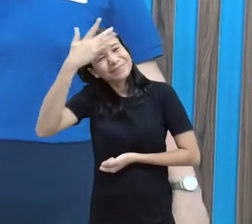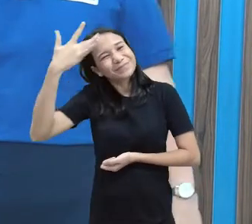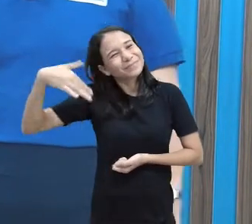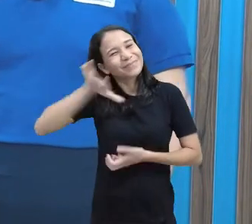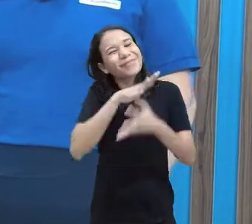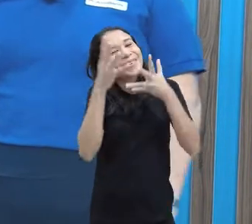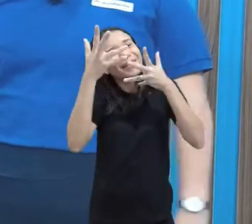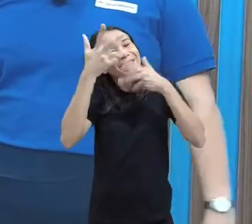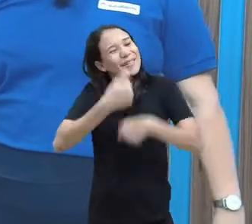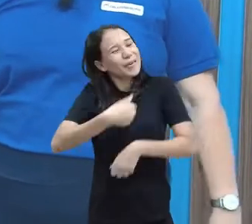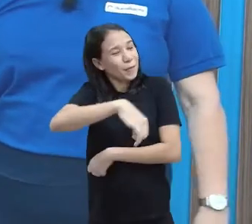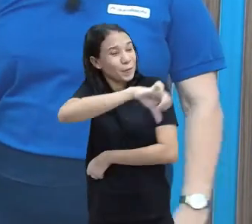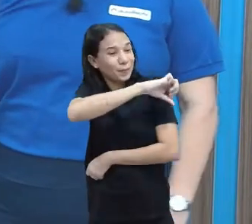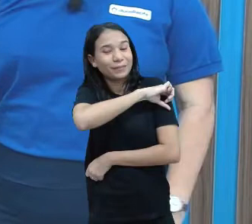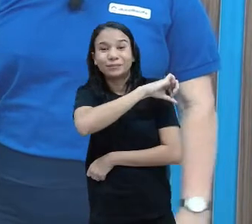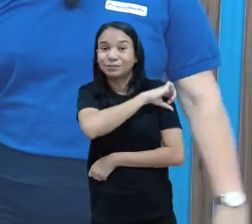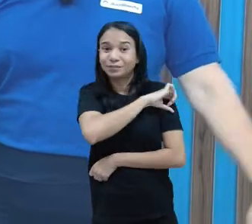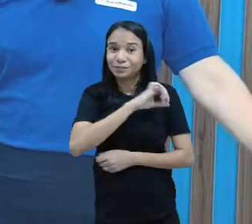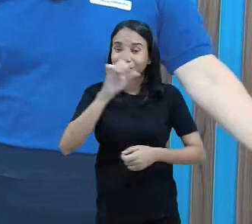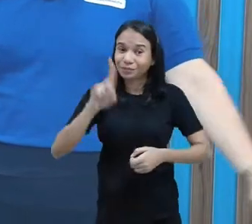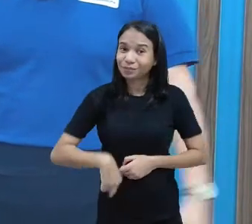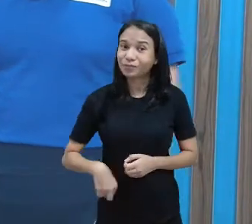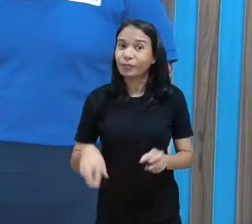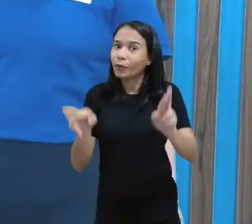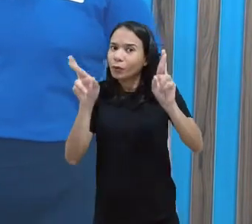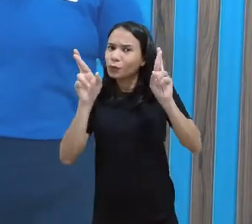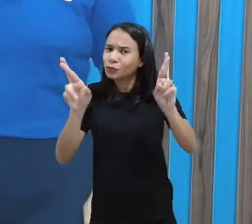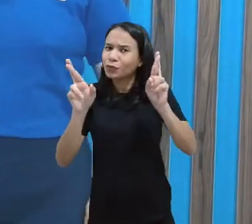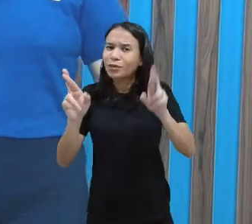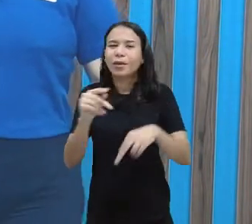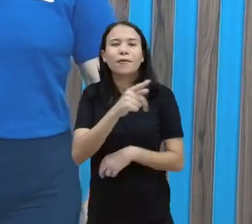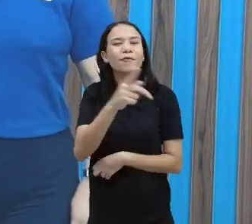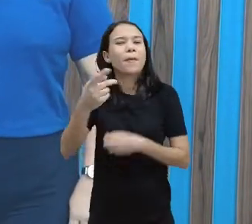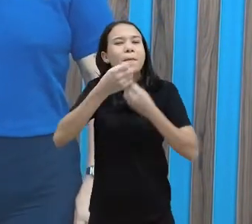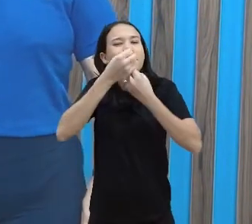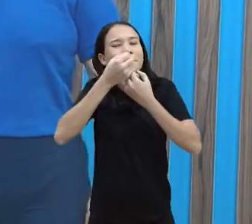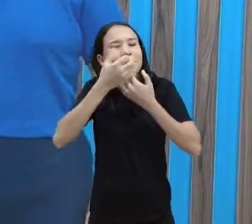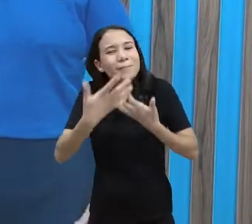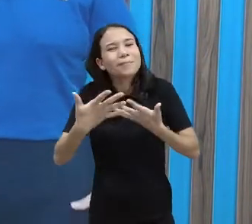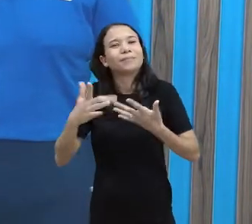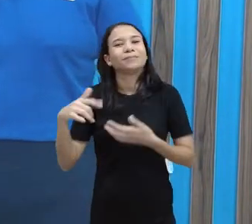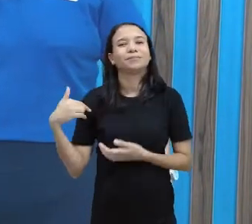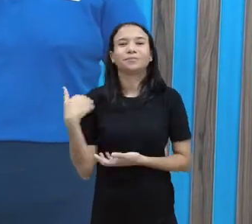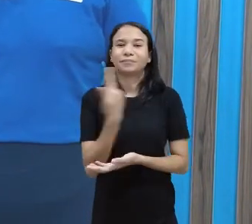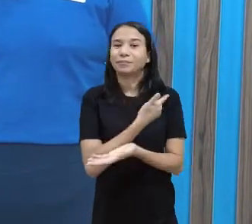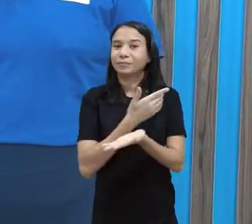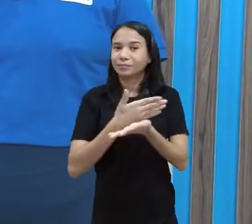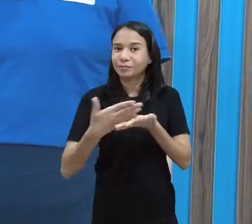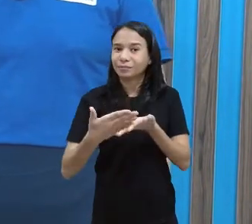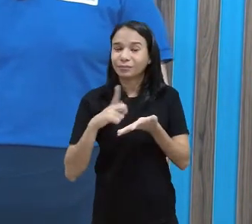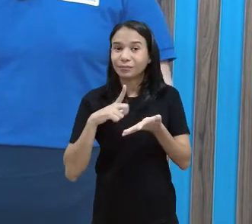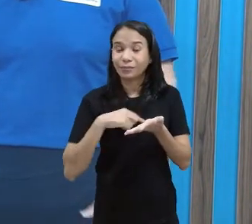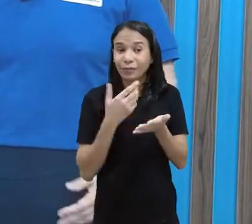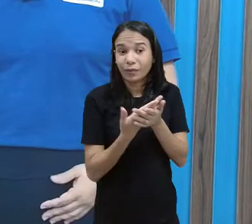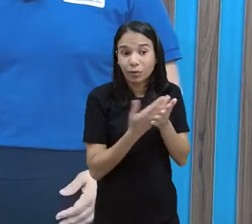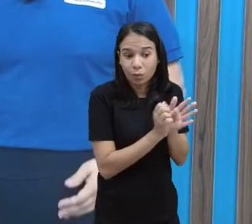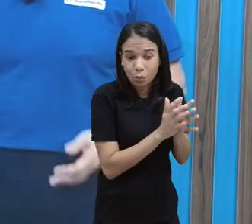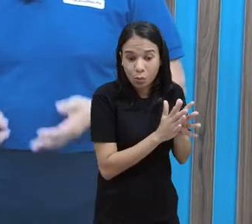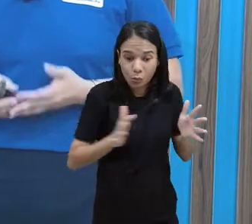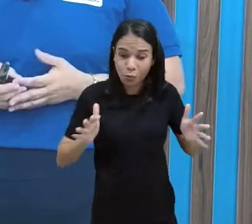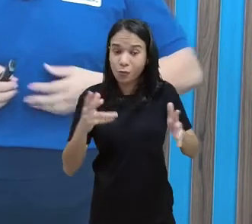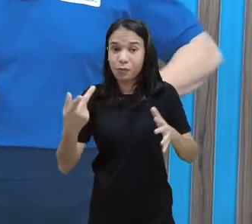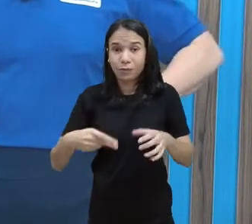gente linda do 9º ano. Espero que vocês estejam bem, né? Para a gente começar essa jornada esse